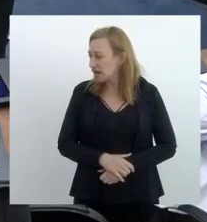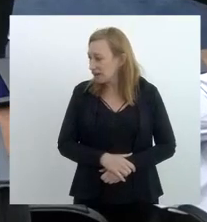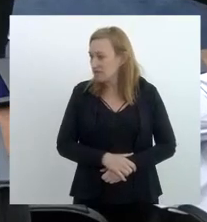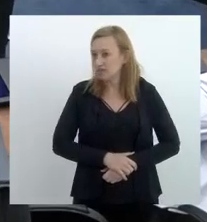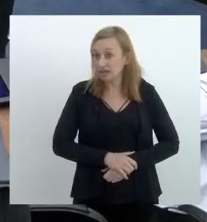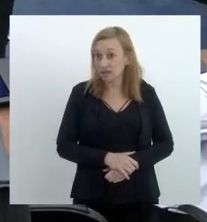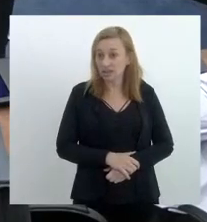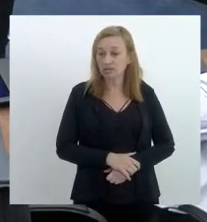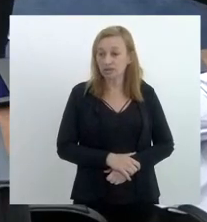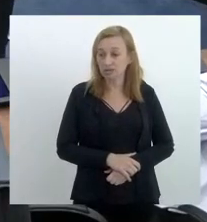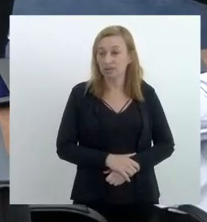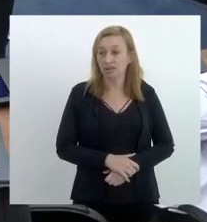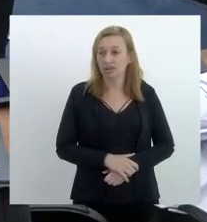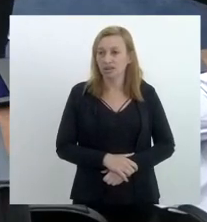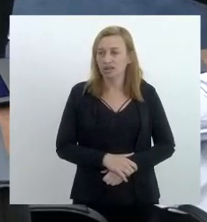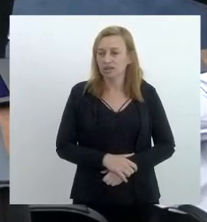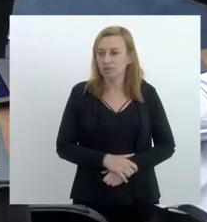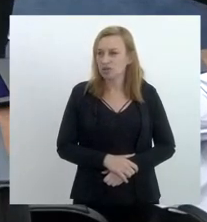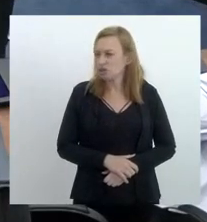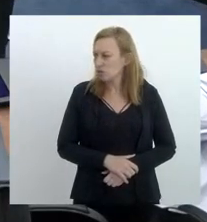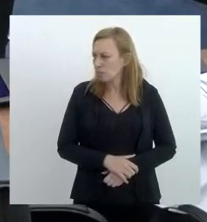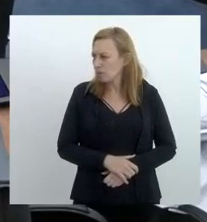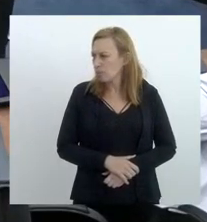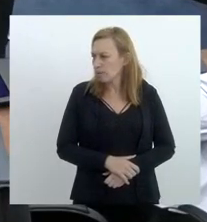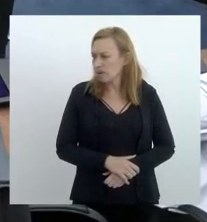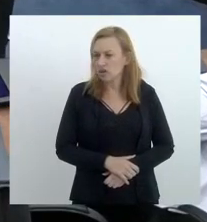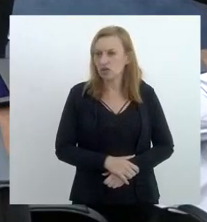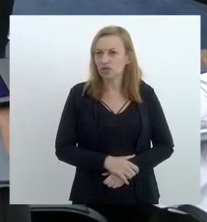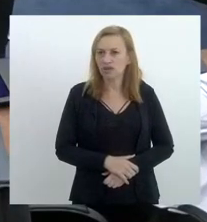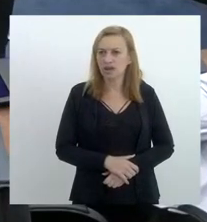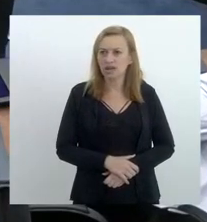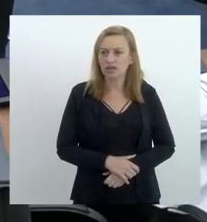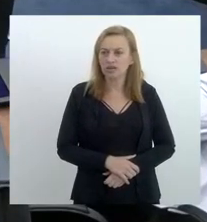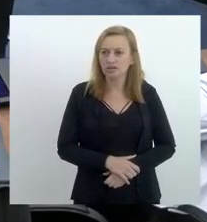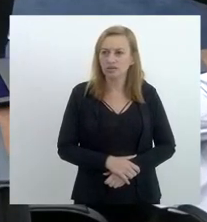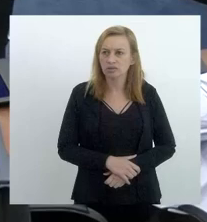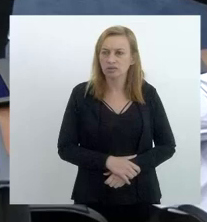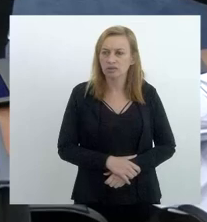Vossa Excelência dispõe também de longevos 3 minutos.